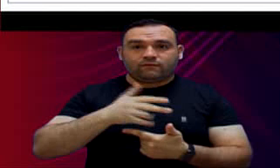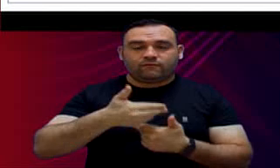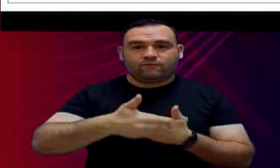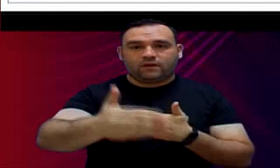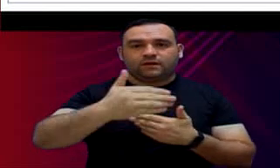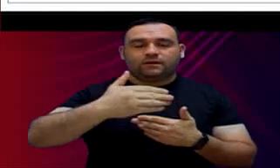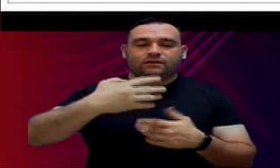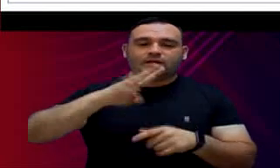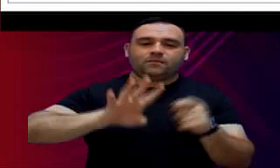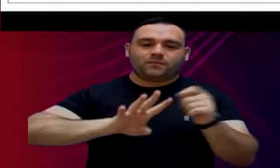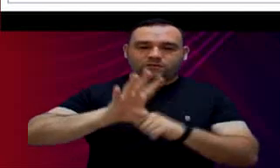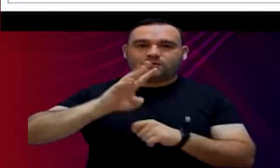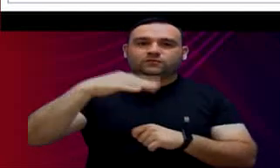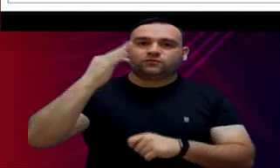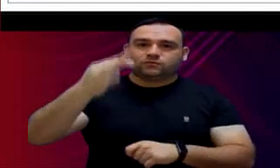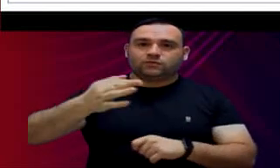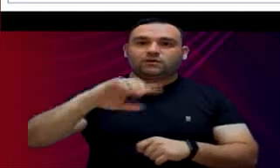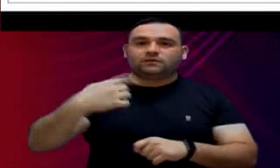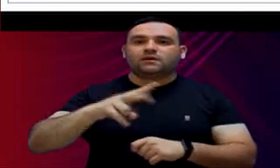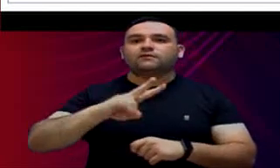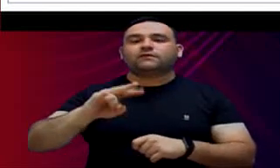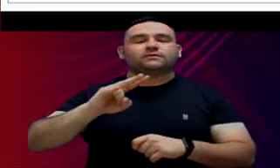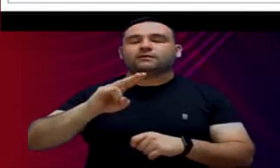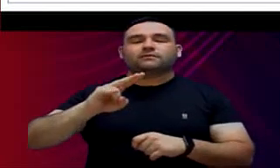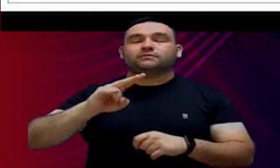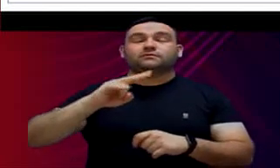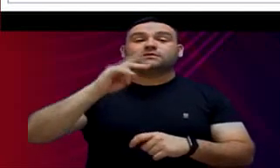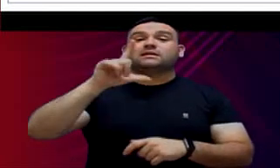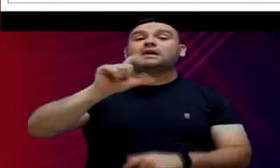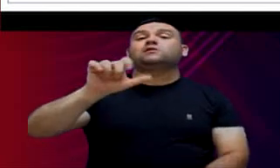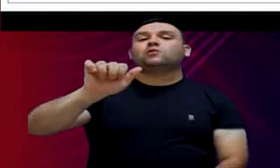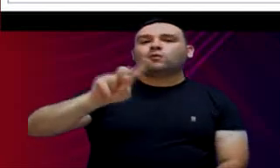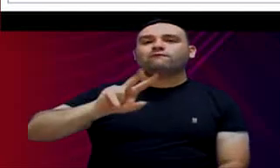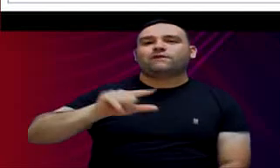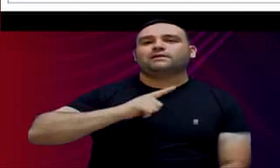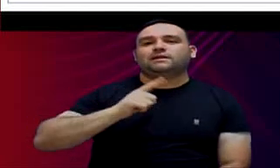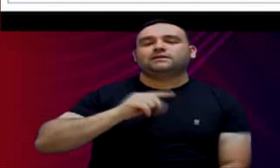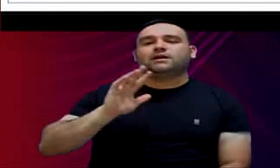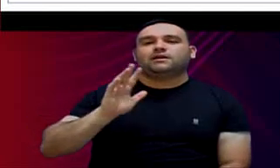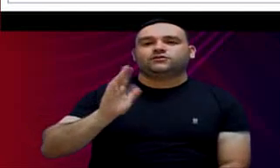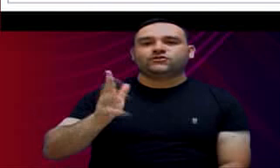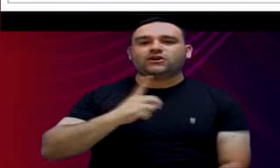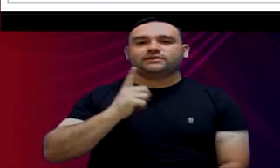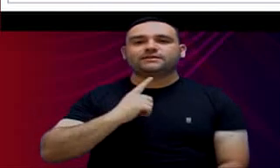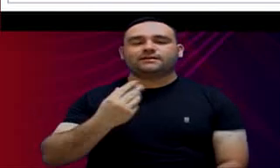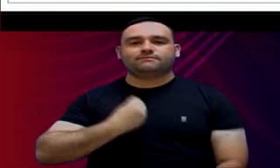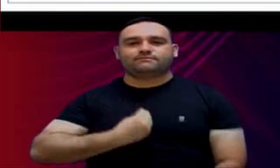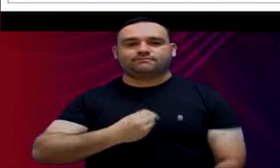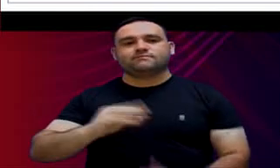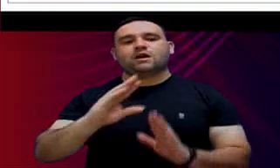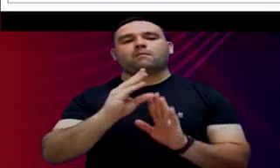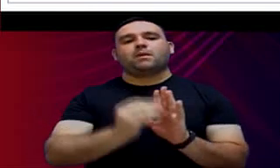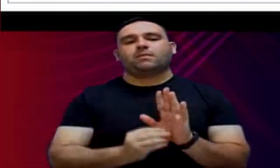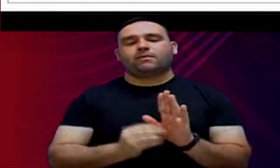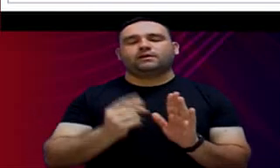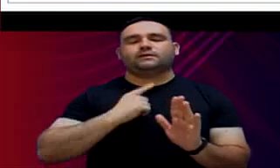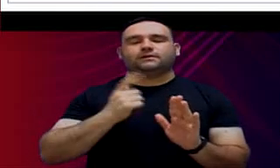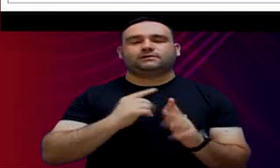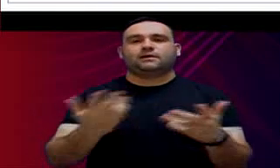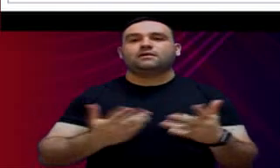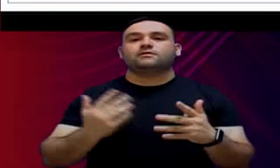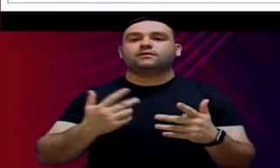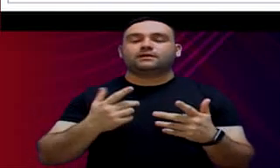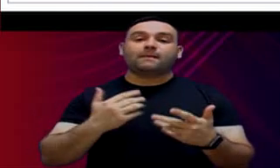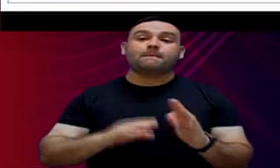próxima quadrimestre que a gente já vai no próximo quadro de Messi não na loja vai estar já deve estar presente essa